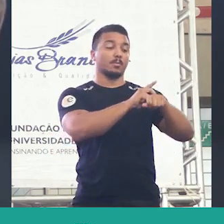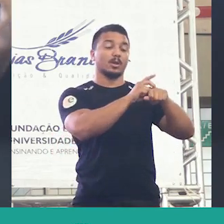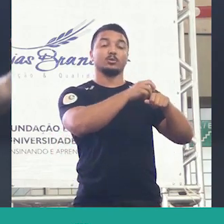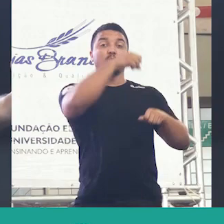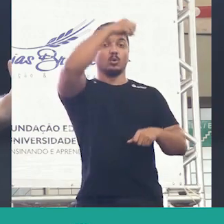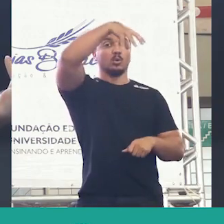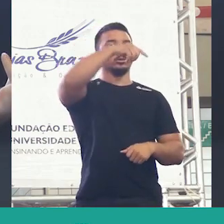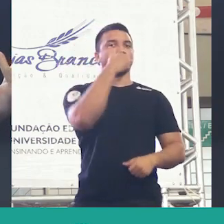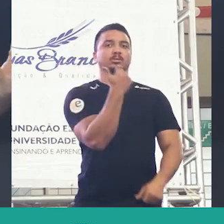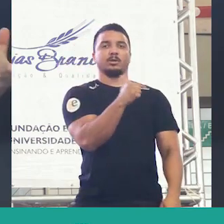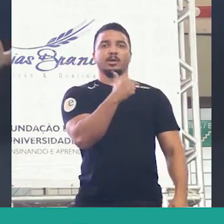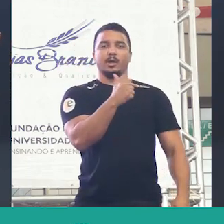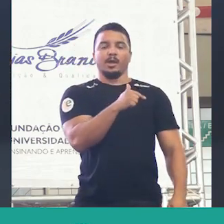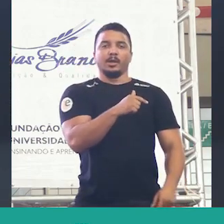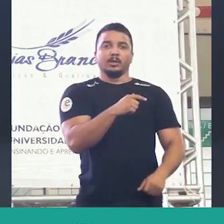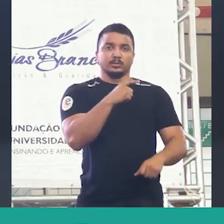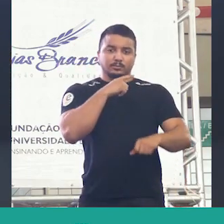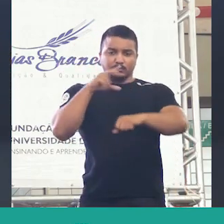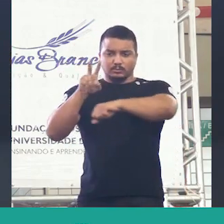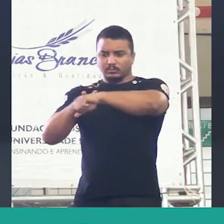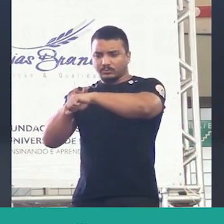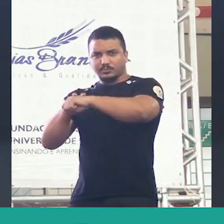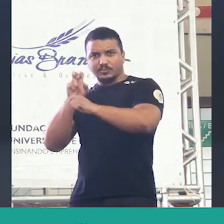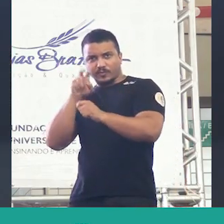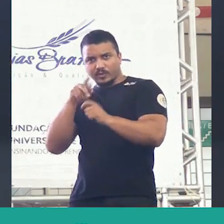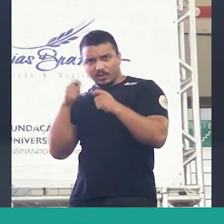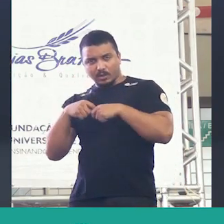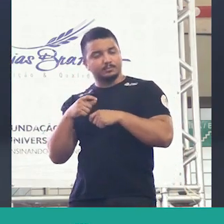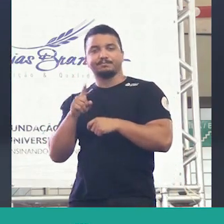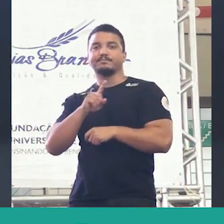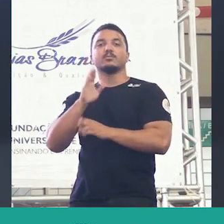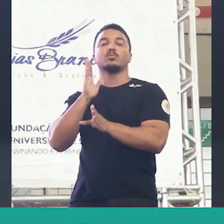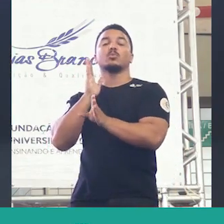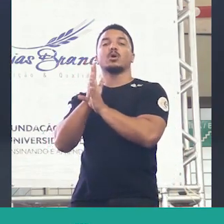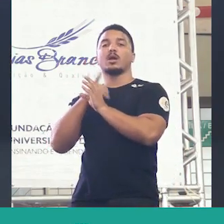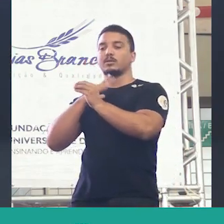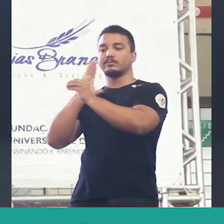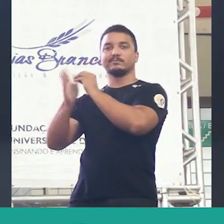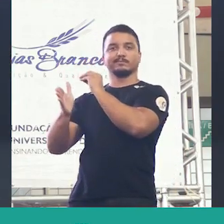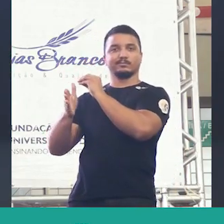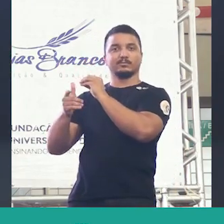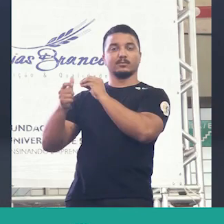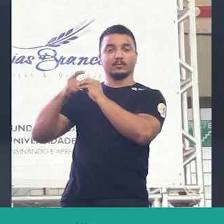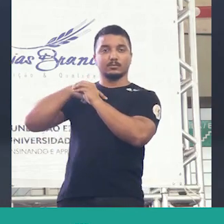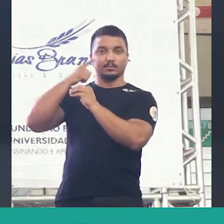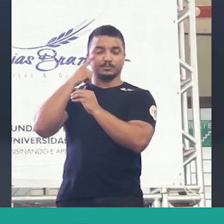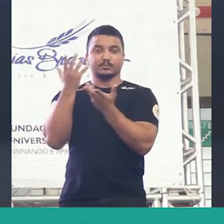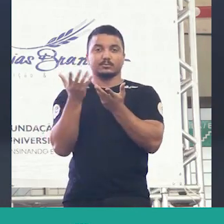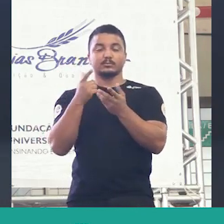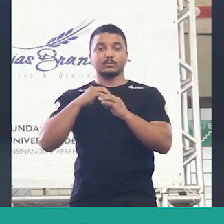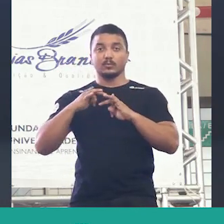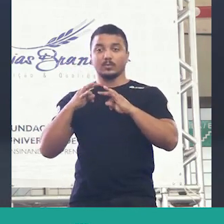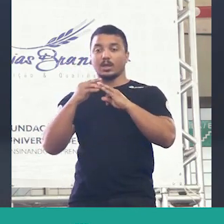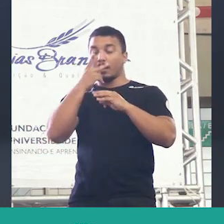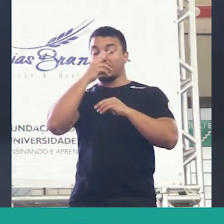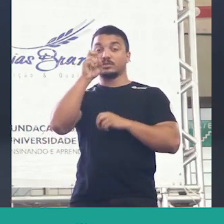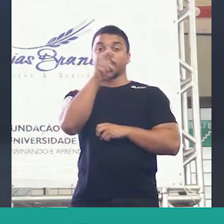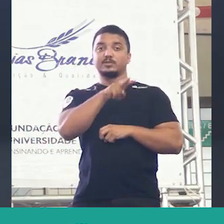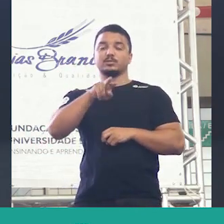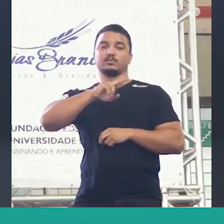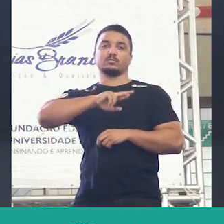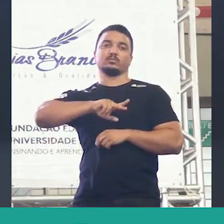tem luz. Você vê o vidro? Não, porque ele é transparente. Eles não são fontes de luz, porque não são